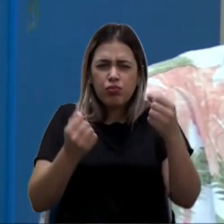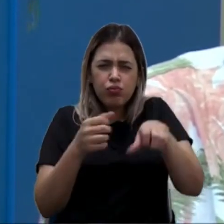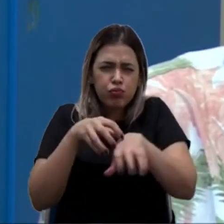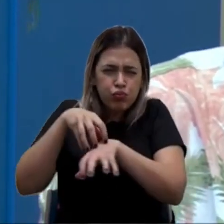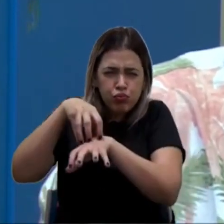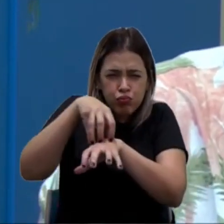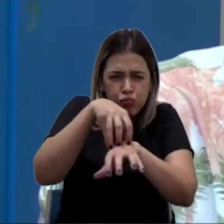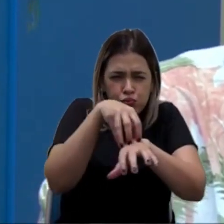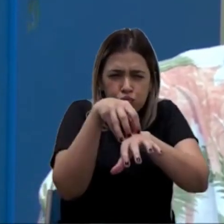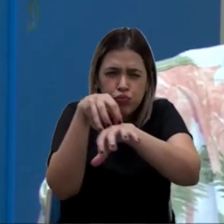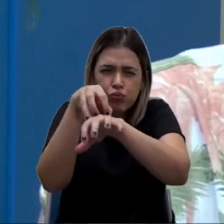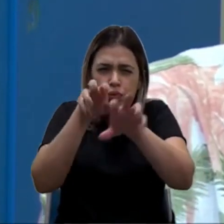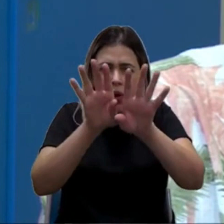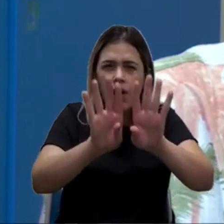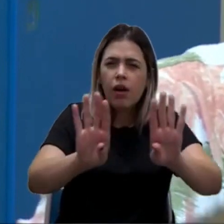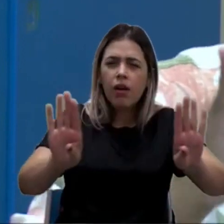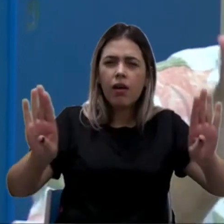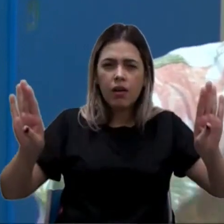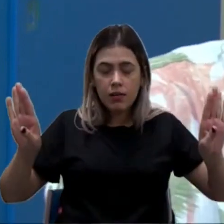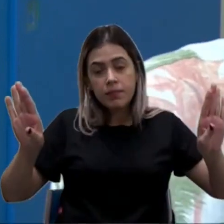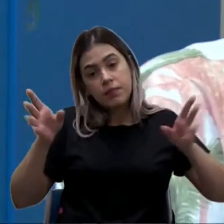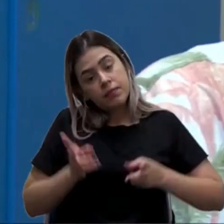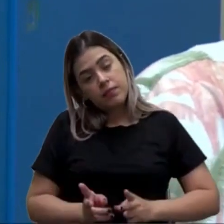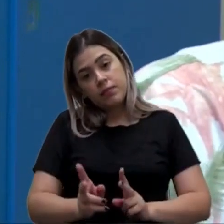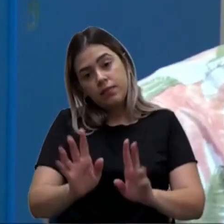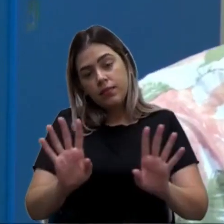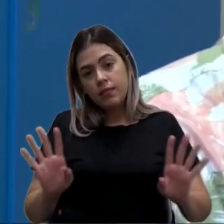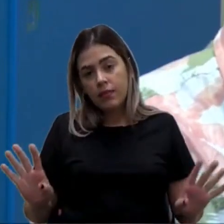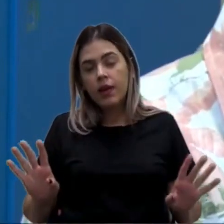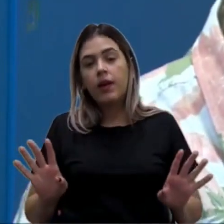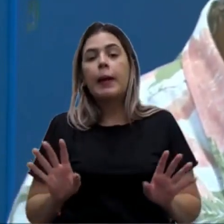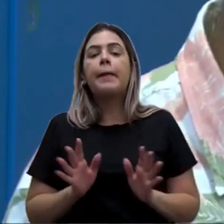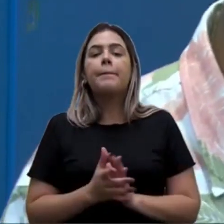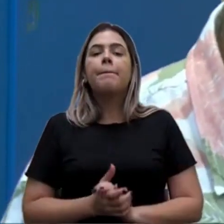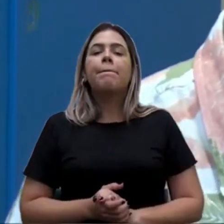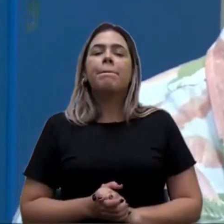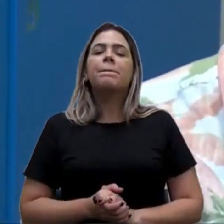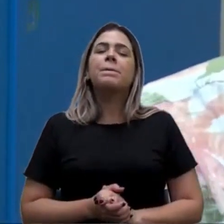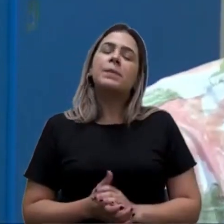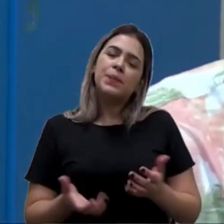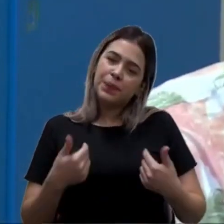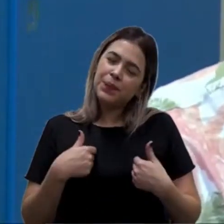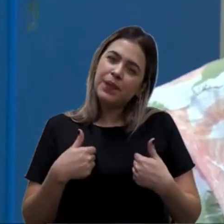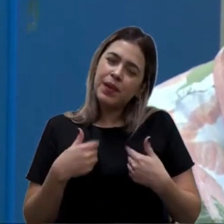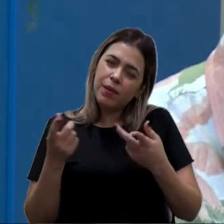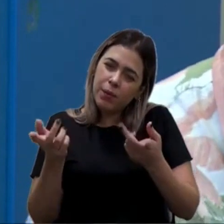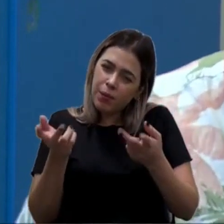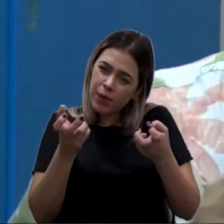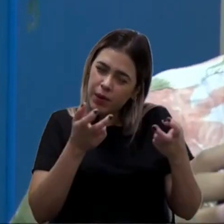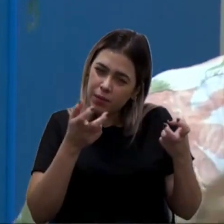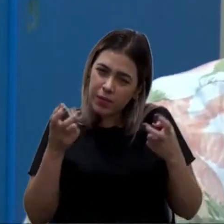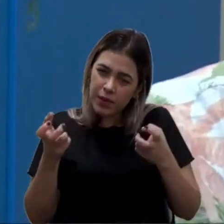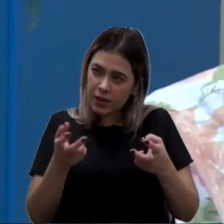velocidade E aí vai o que o que eu percebo é